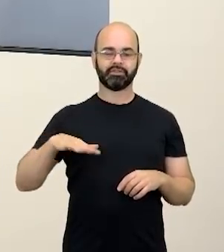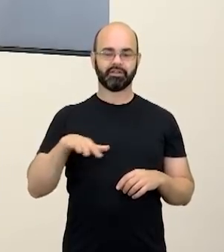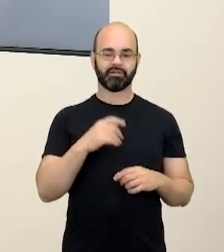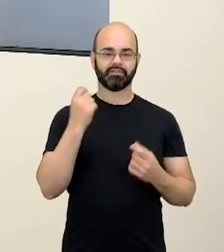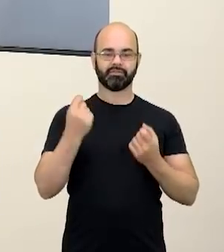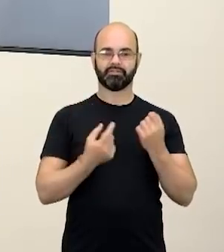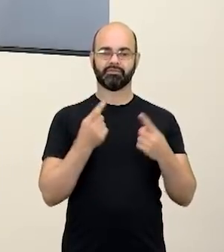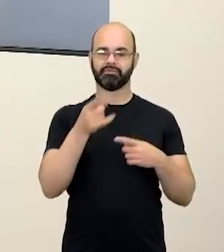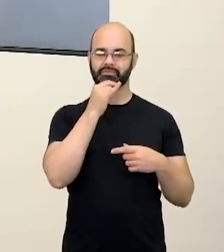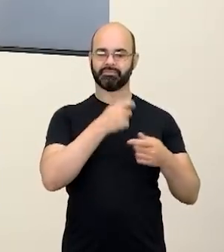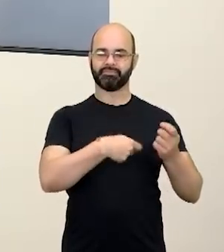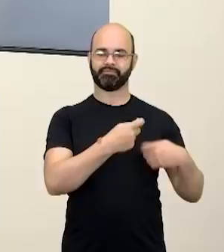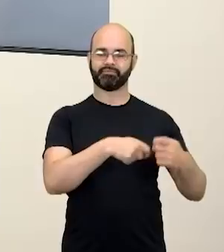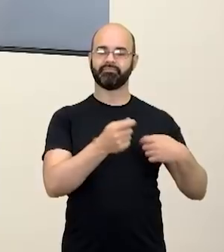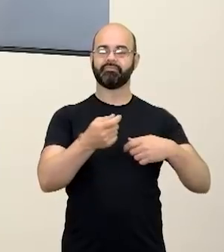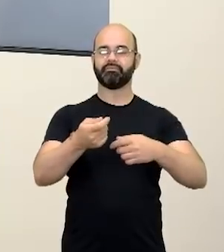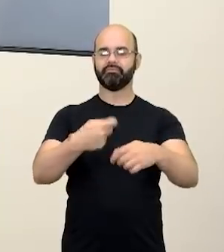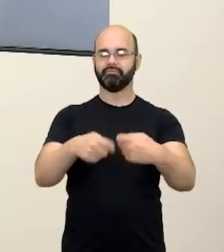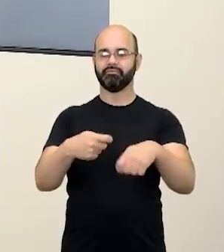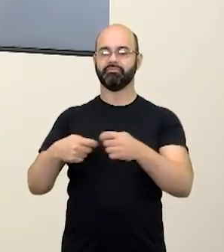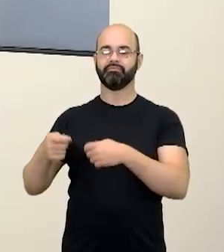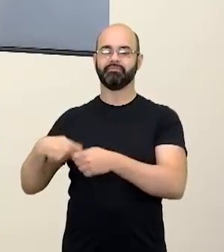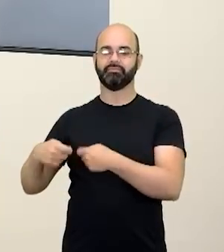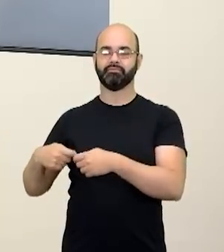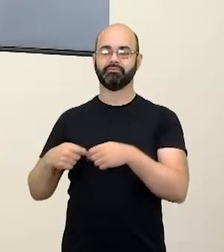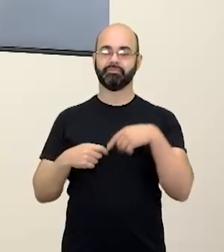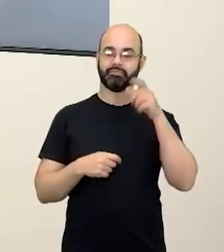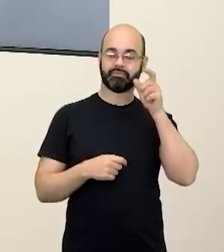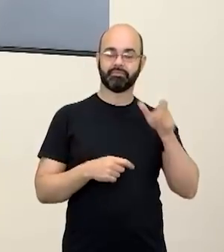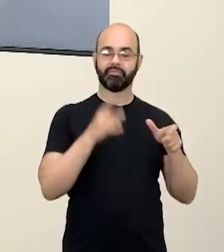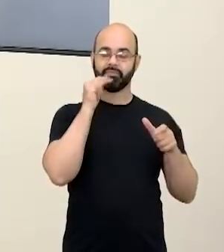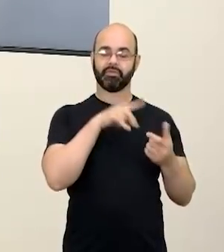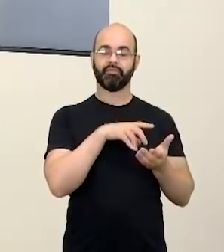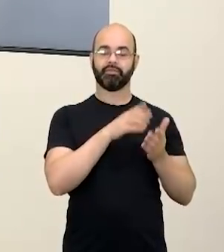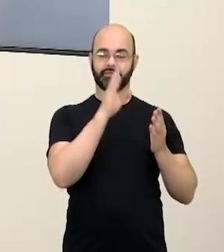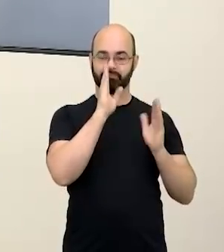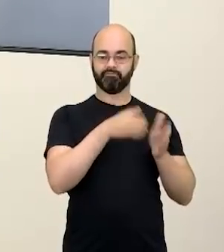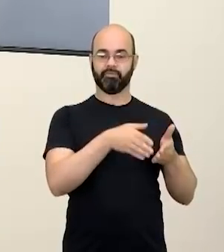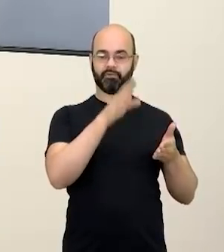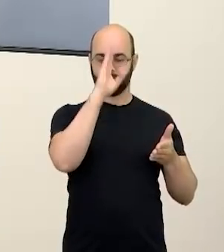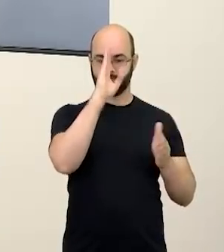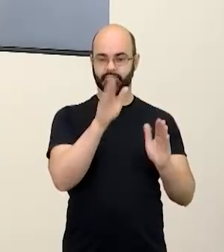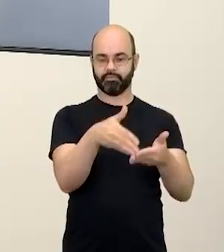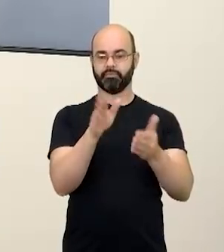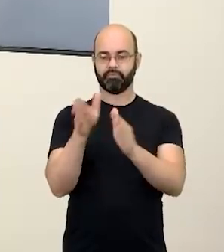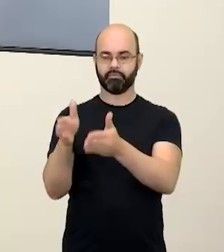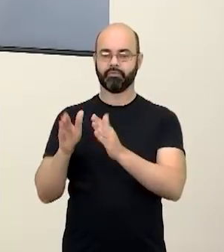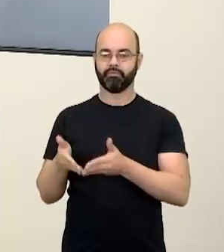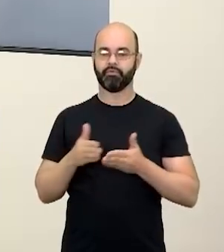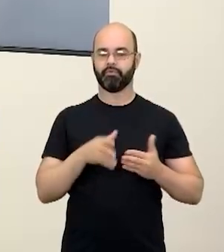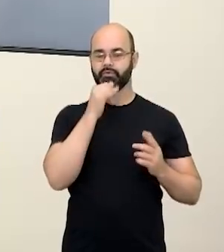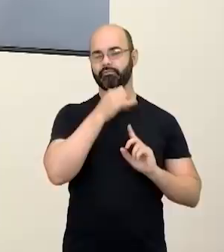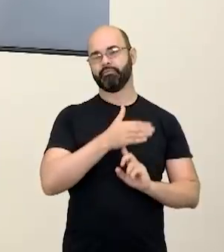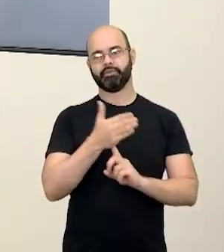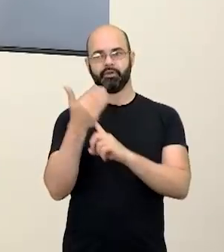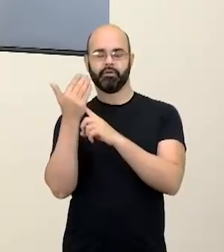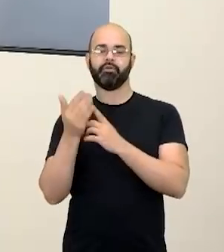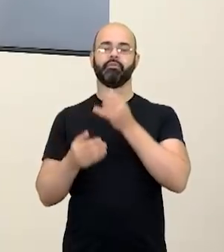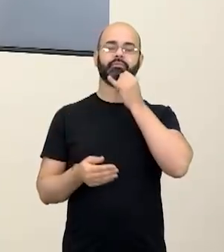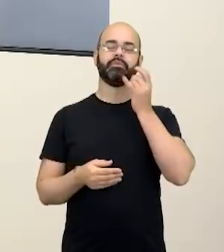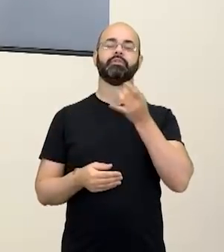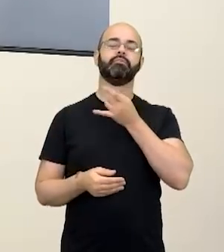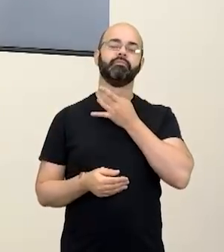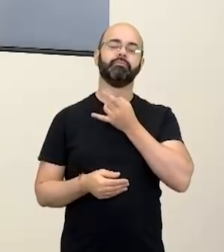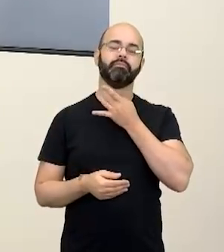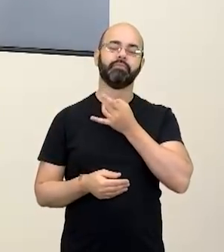fluxo comercial de tanto interesse que acabam se transformando em polos, que é o caso que você citou, polos tecnológicos, né? Então você tem em